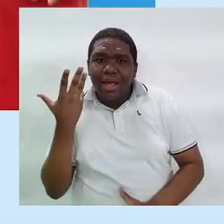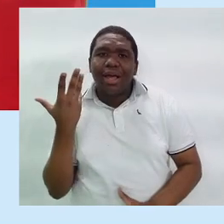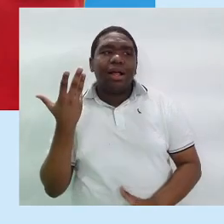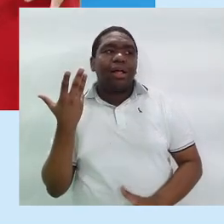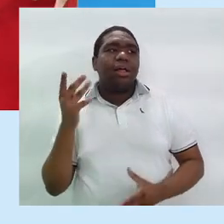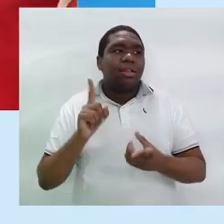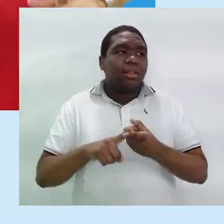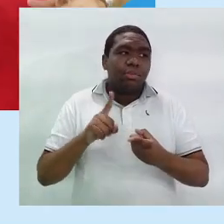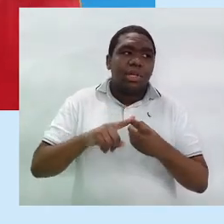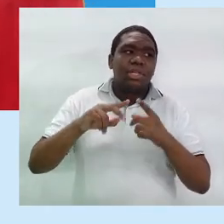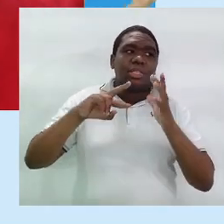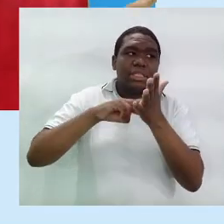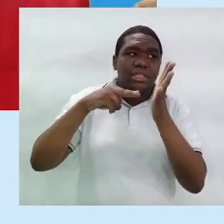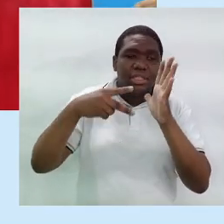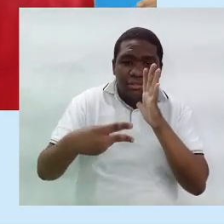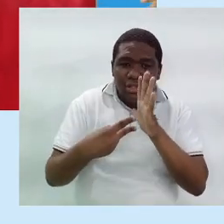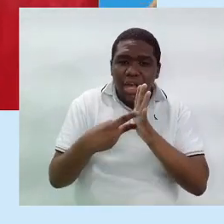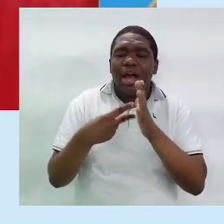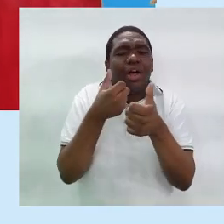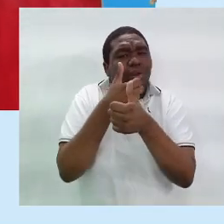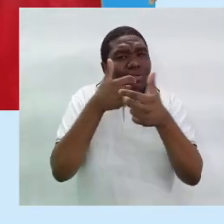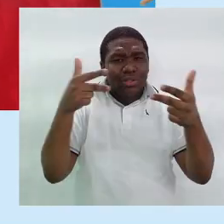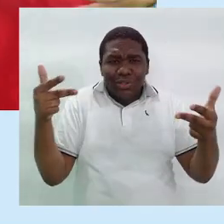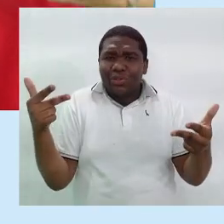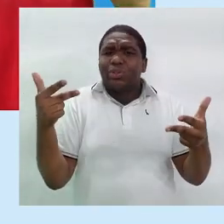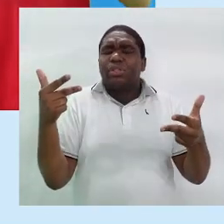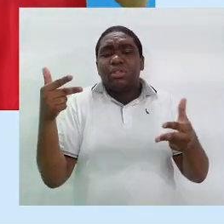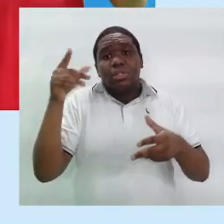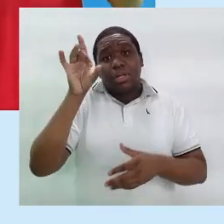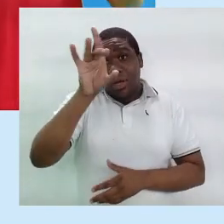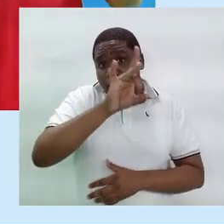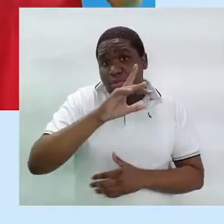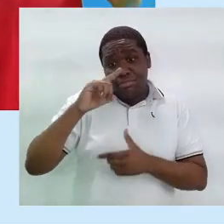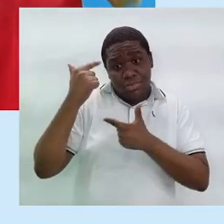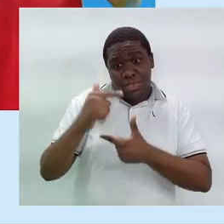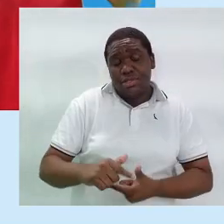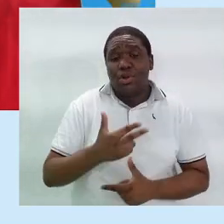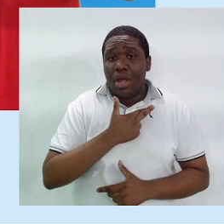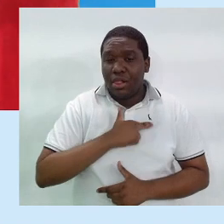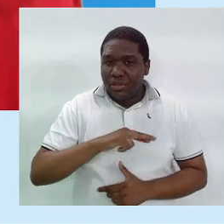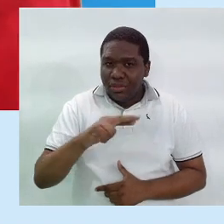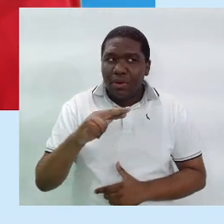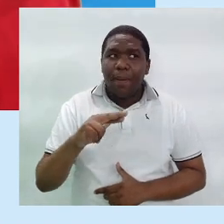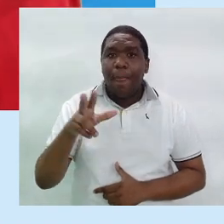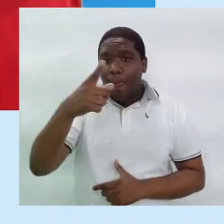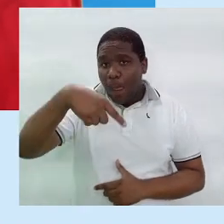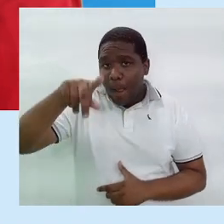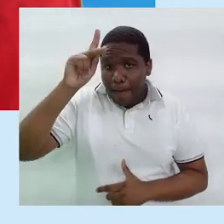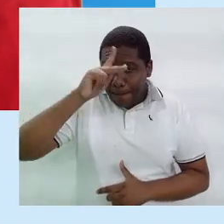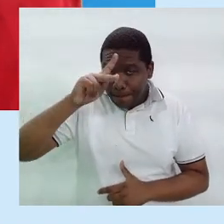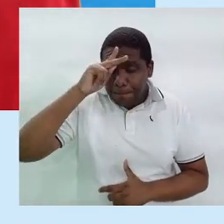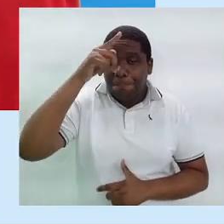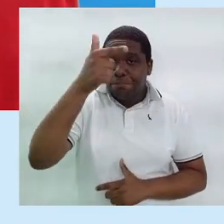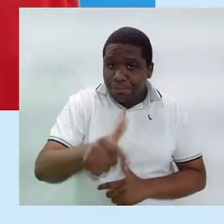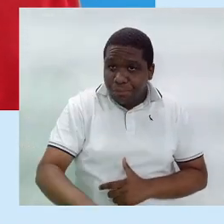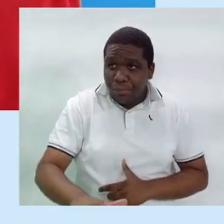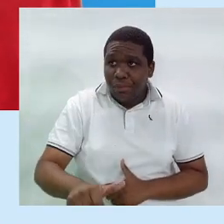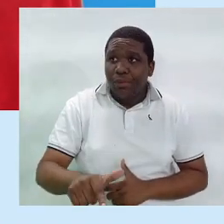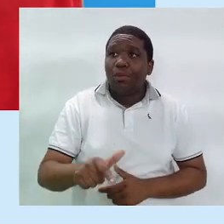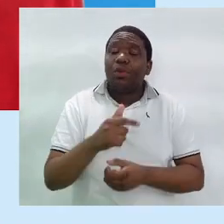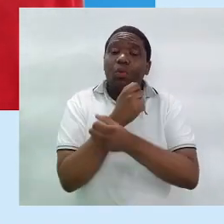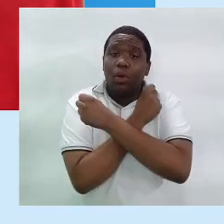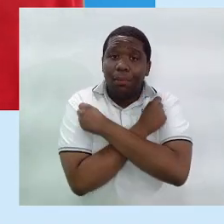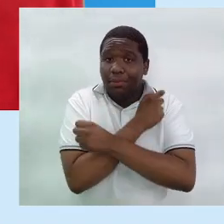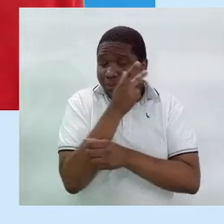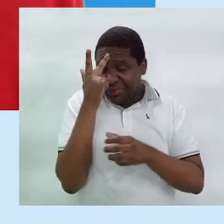sobre os símbolos e ritos de cada tradição religiosa. Lembrando, mais uma vez, um abraço a